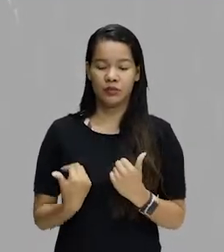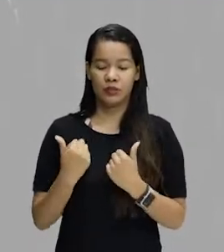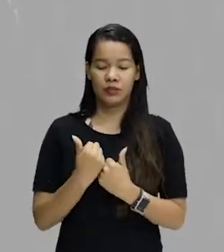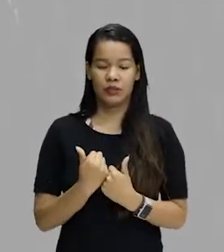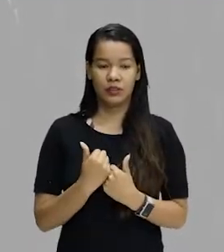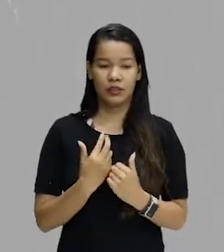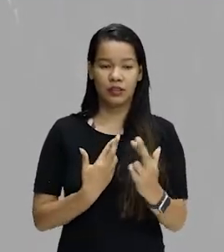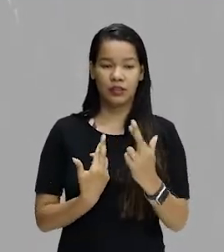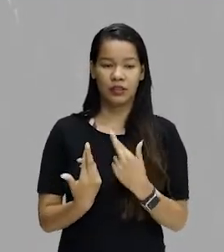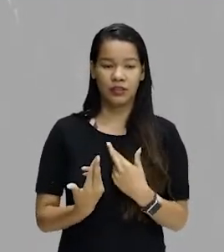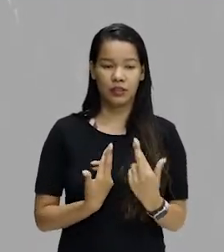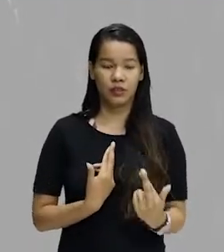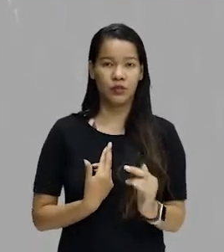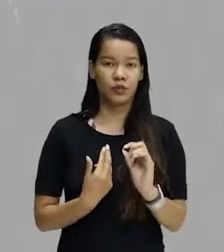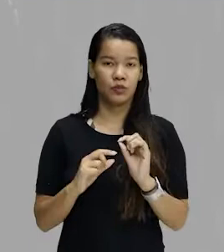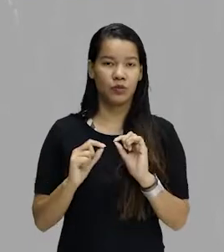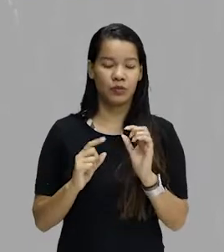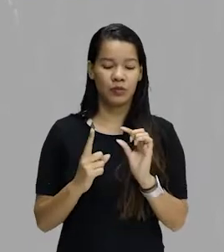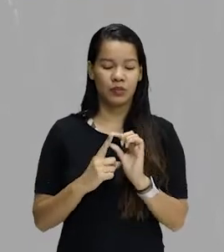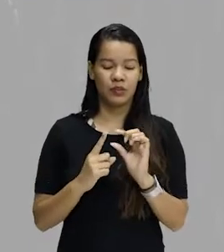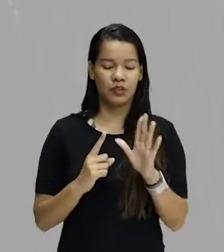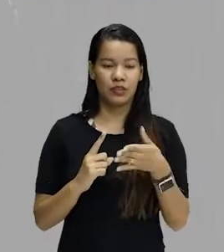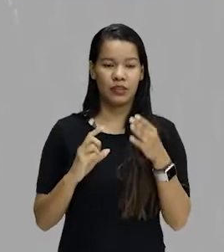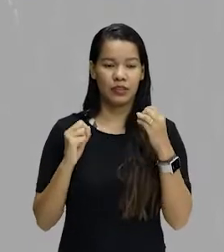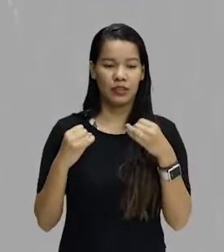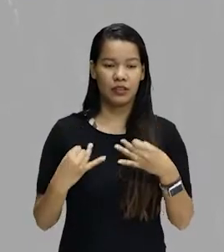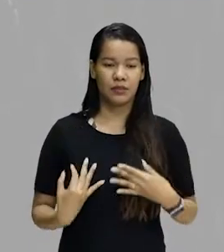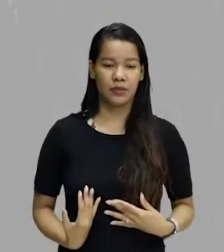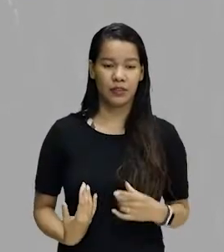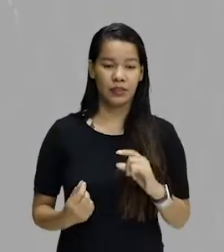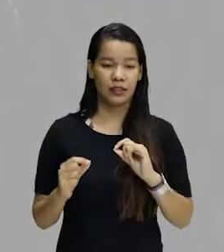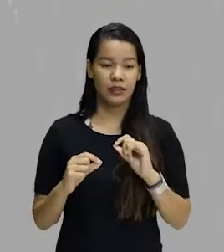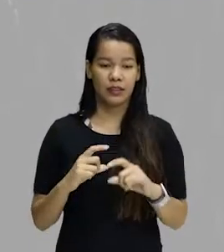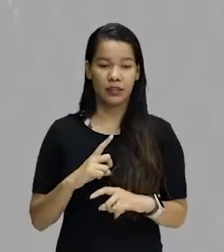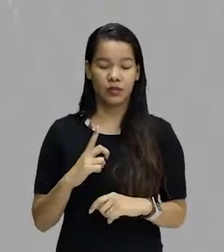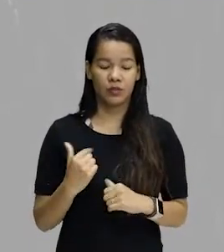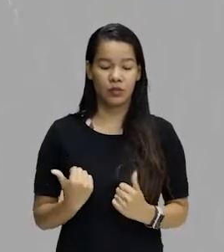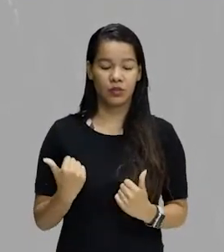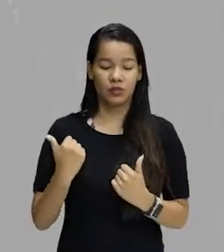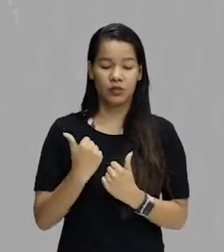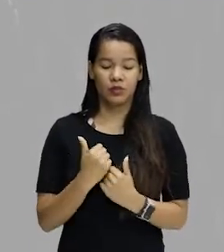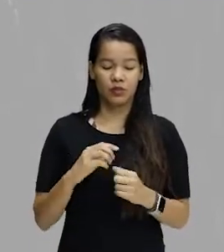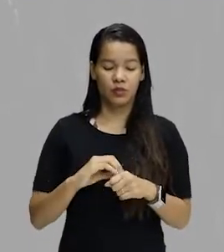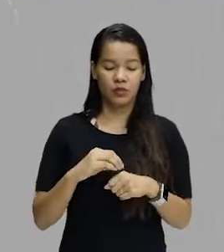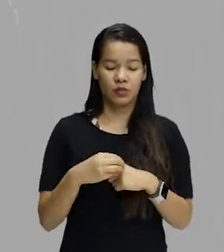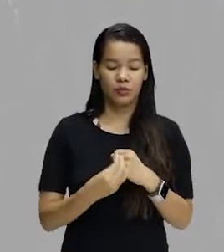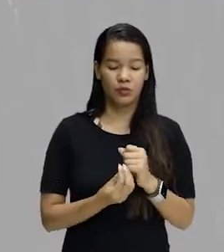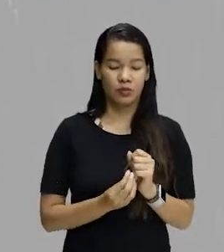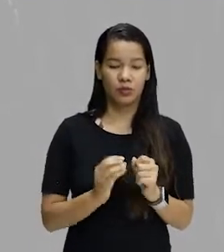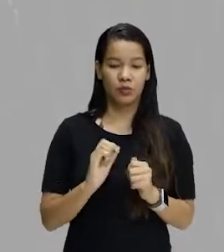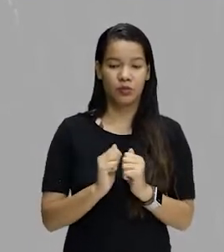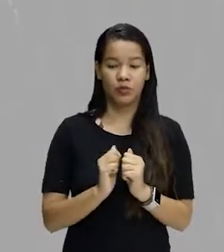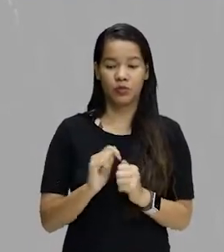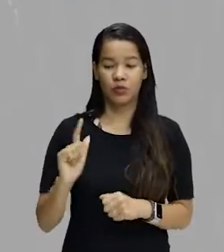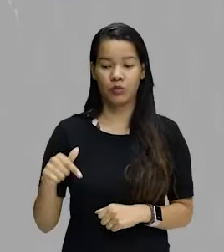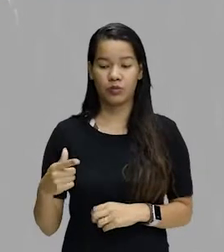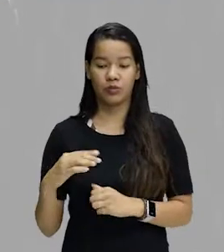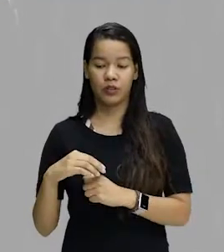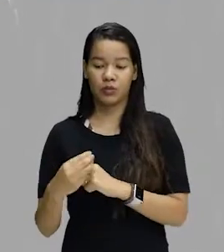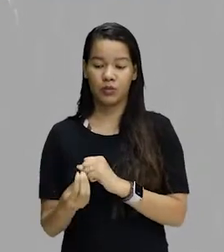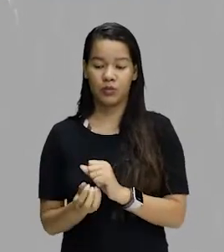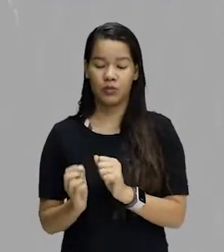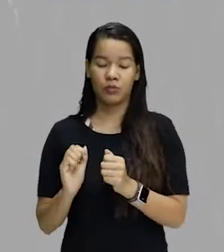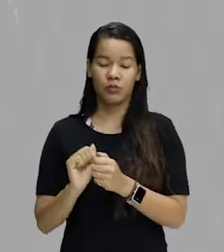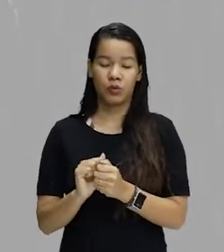são as reações, o termo já diz, onde haverá uma troca de um átomo por um outro átomo ou grupo de